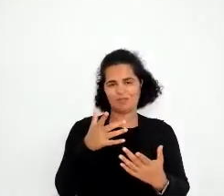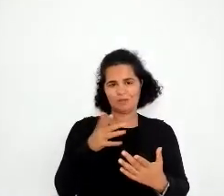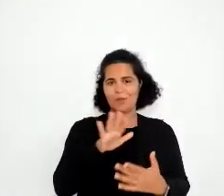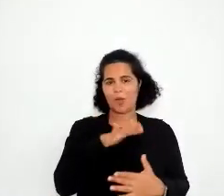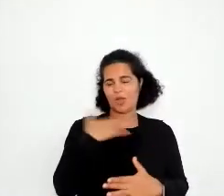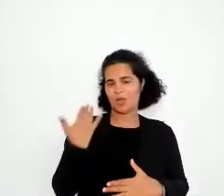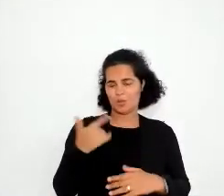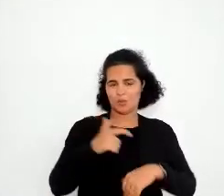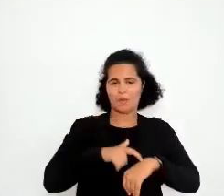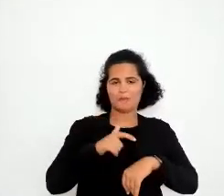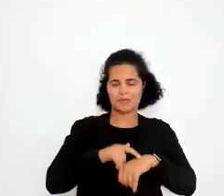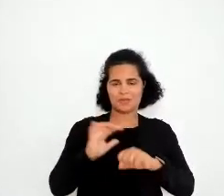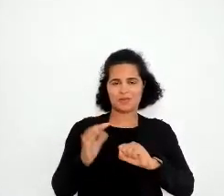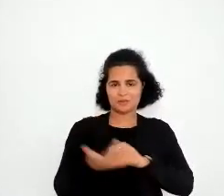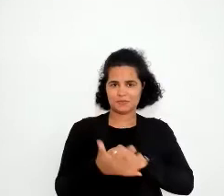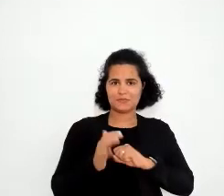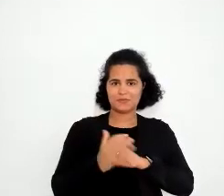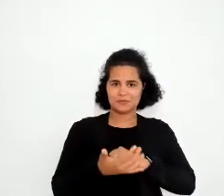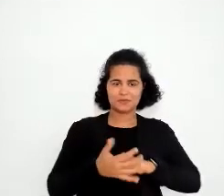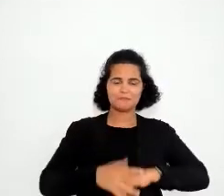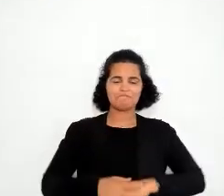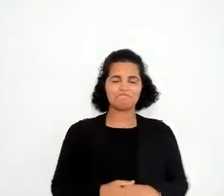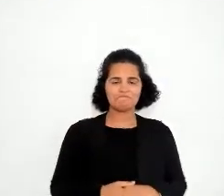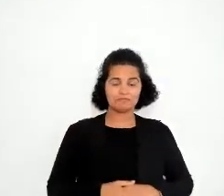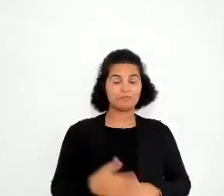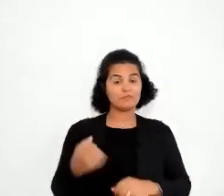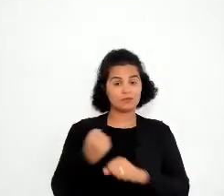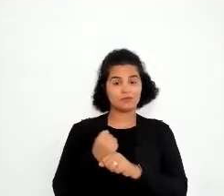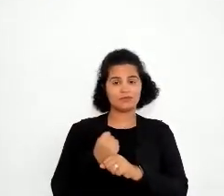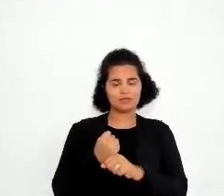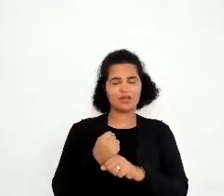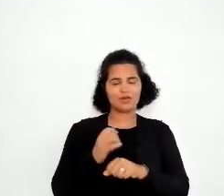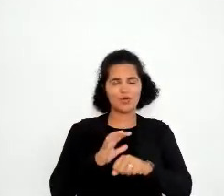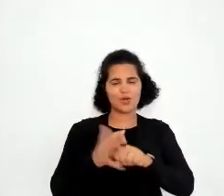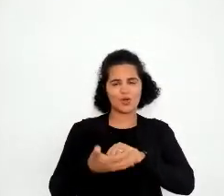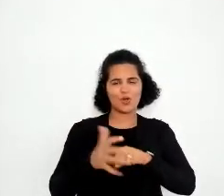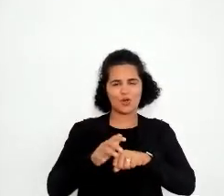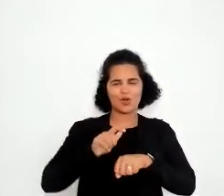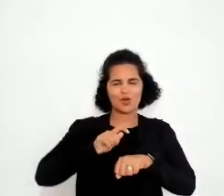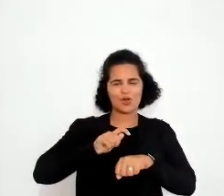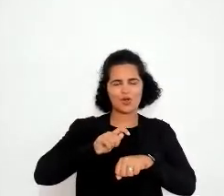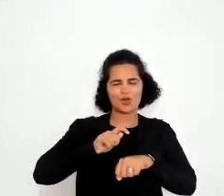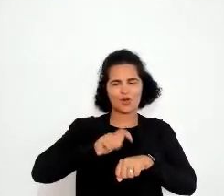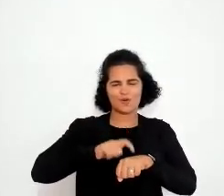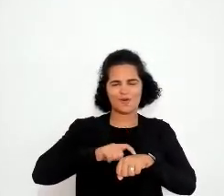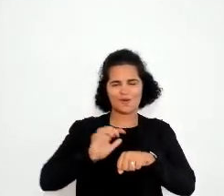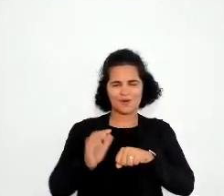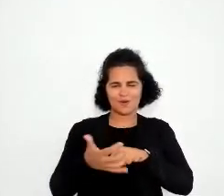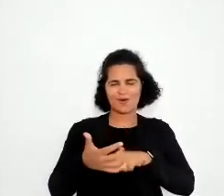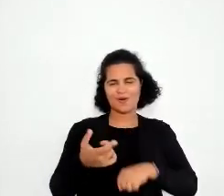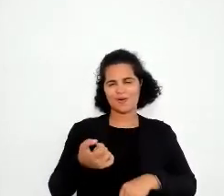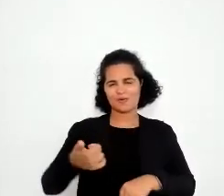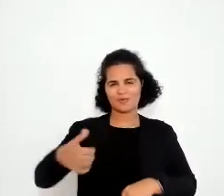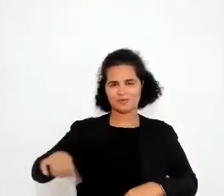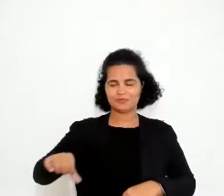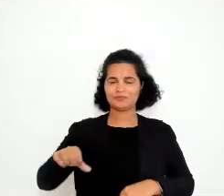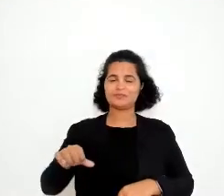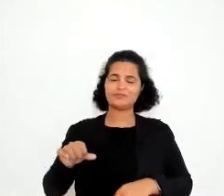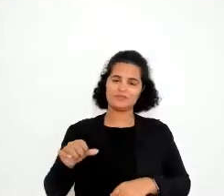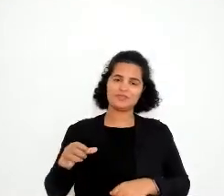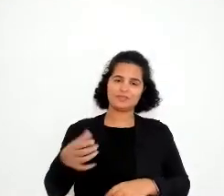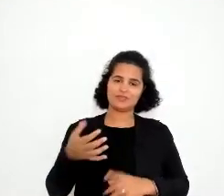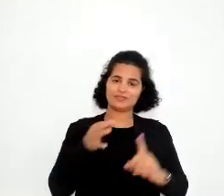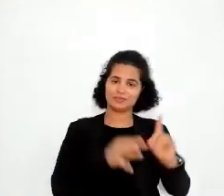Covid-2019. Convidamos ao palco o desembargador e a mãe do servidor, a senhora Jarnete Gadeira